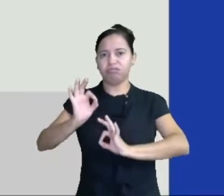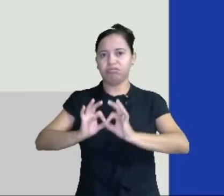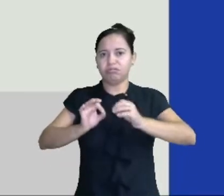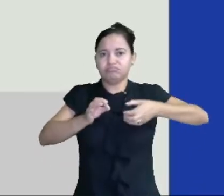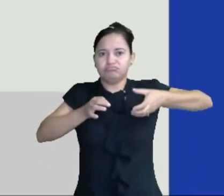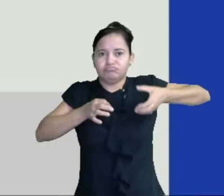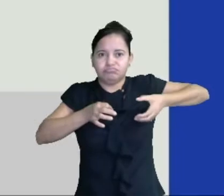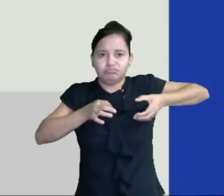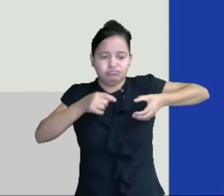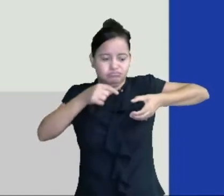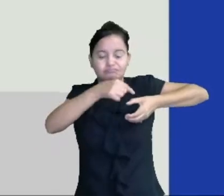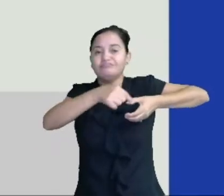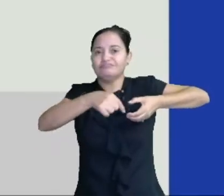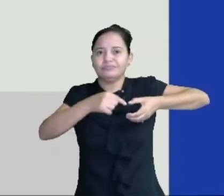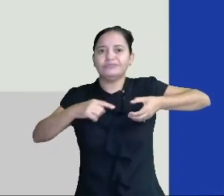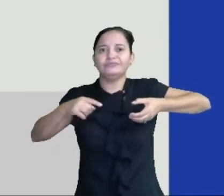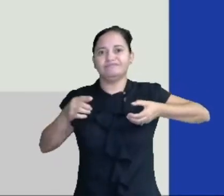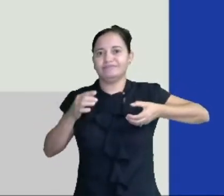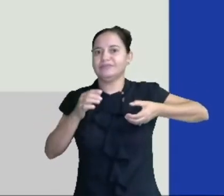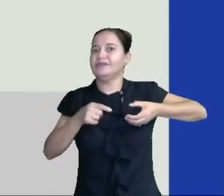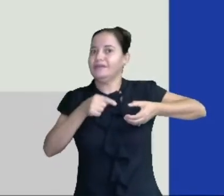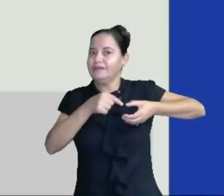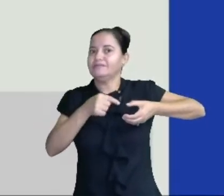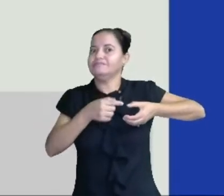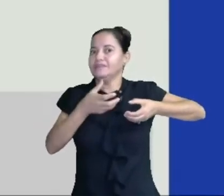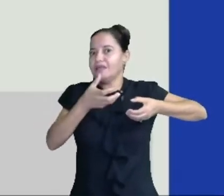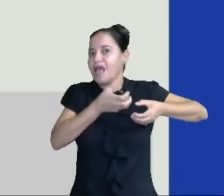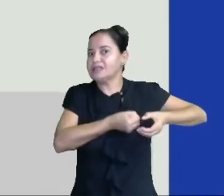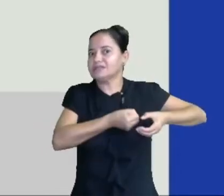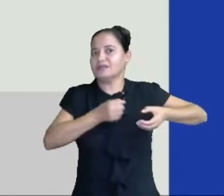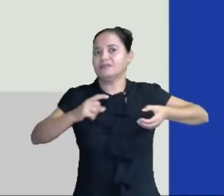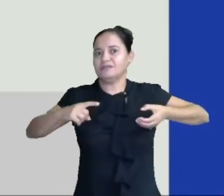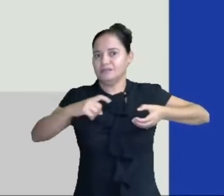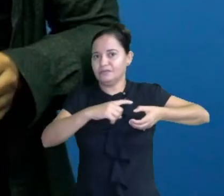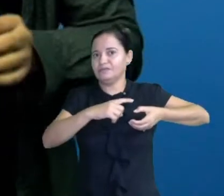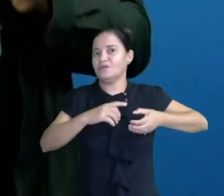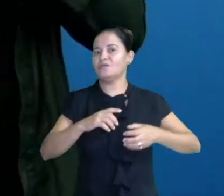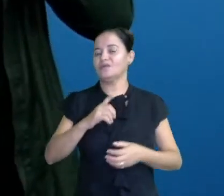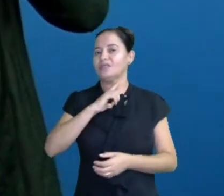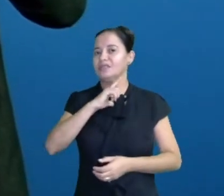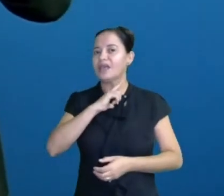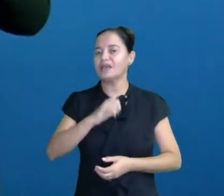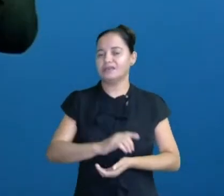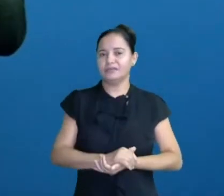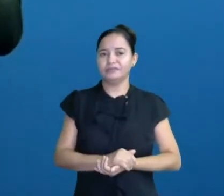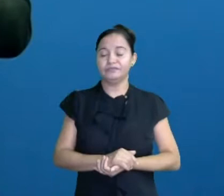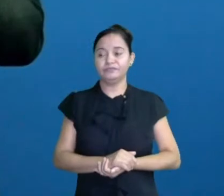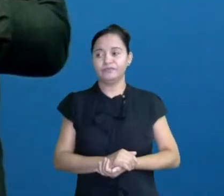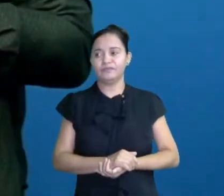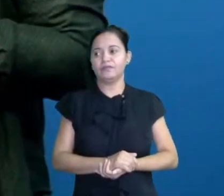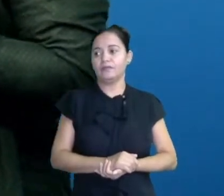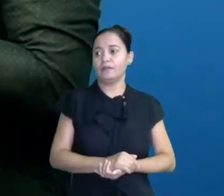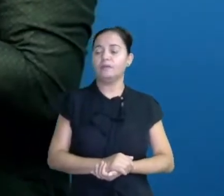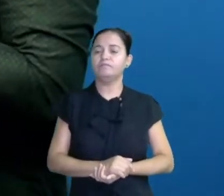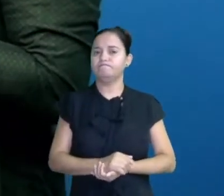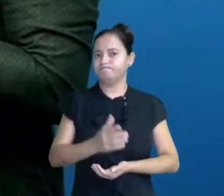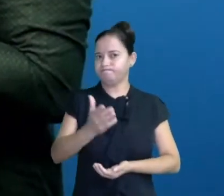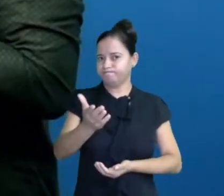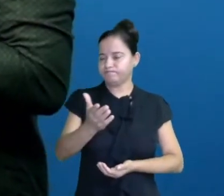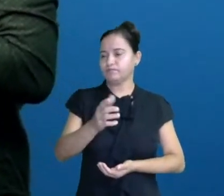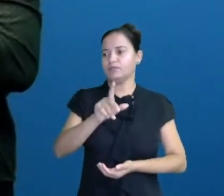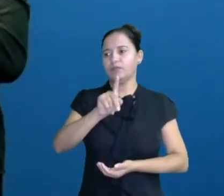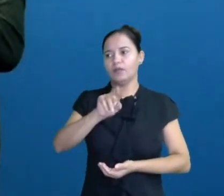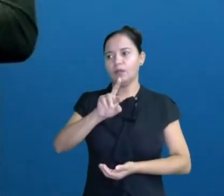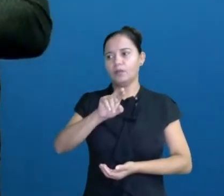com outros hormônios femininos e o exemplo aí, o estrogênio ou estrógeno. Volta aqui para mim, produção. O que eu poderia pontuar em relação à